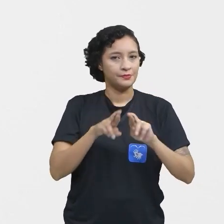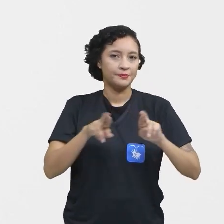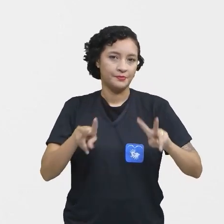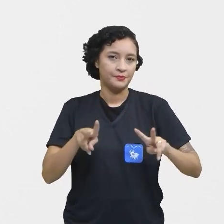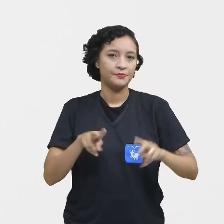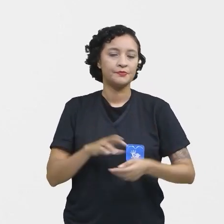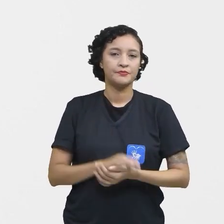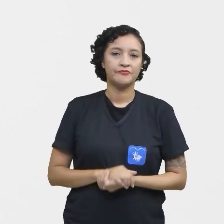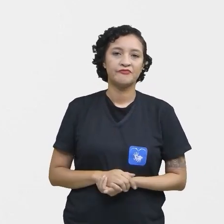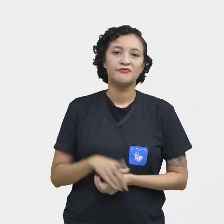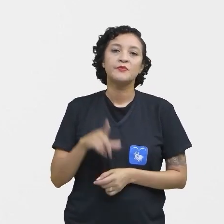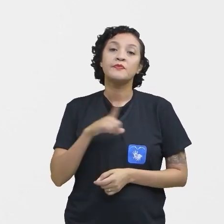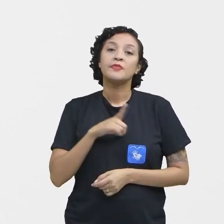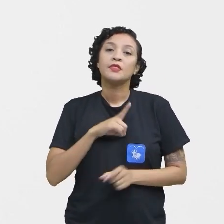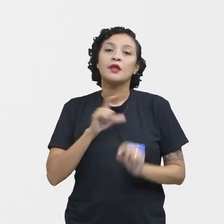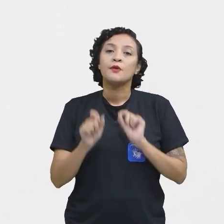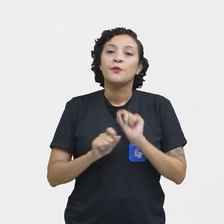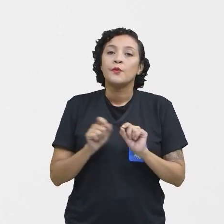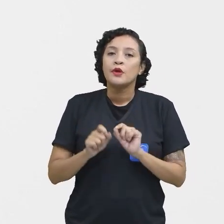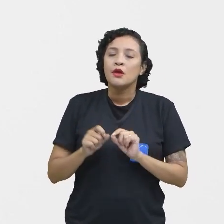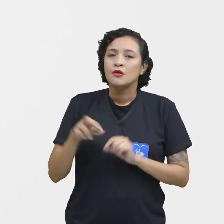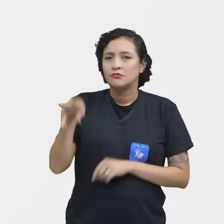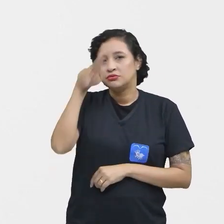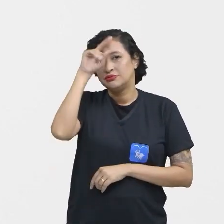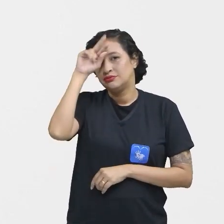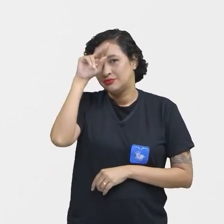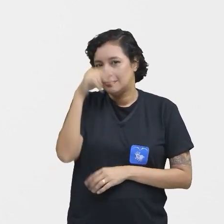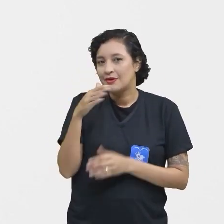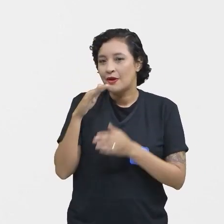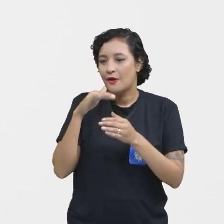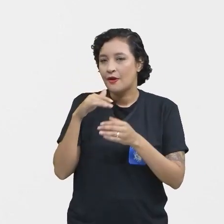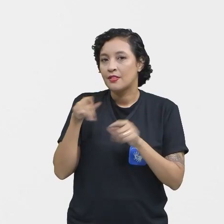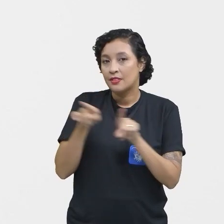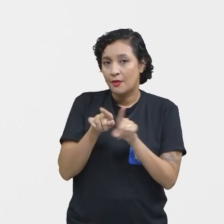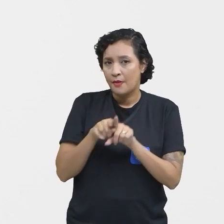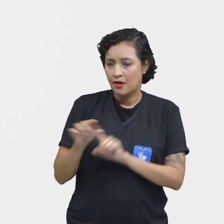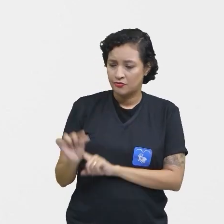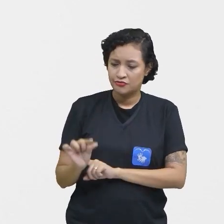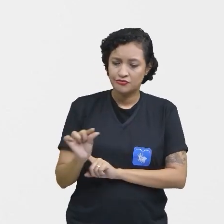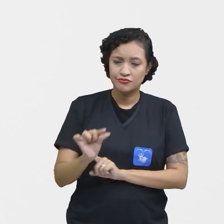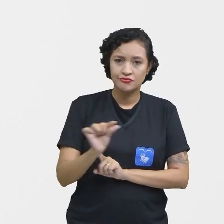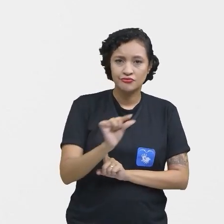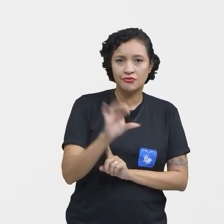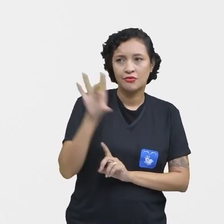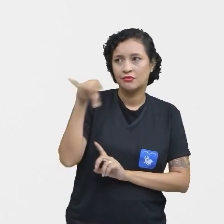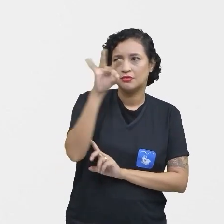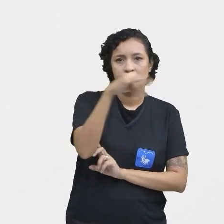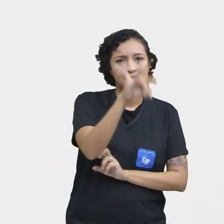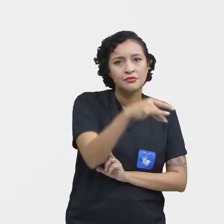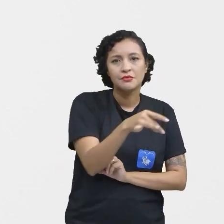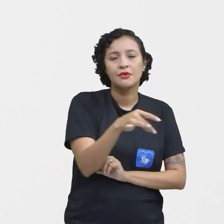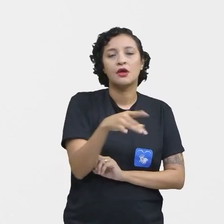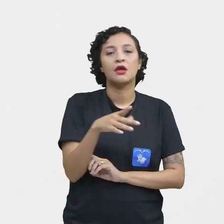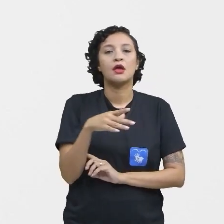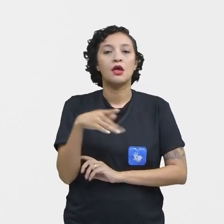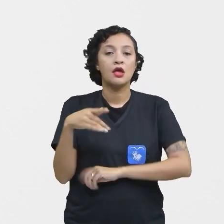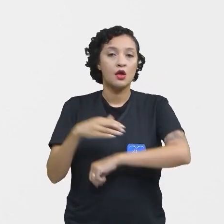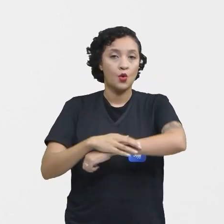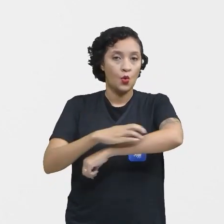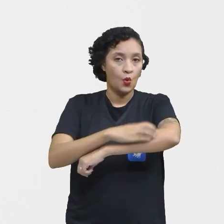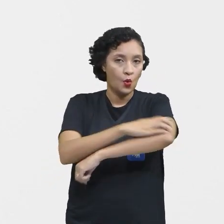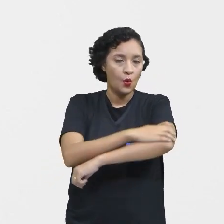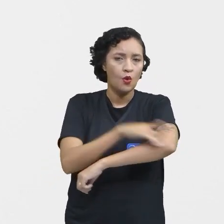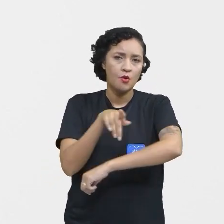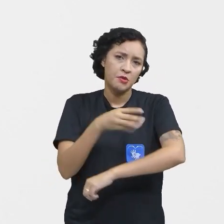anfíbios têm uma alimentação que envolve insetos e outros animais menores. Esses animais têm a capacidade tanto de viver em